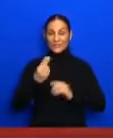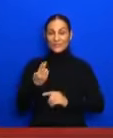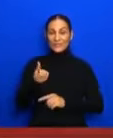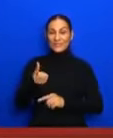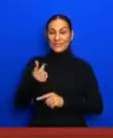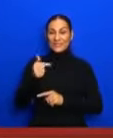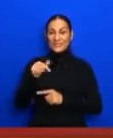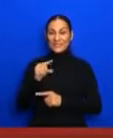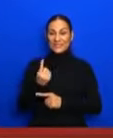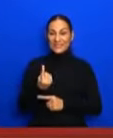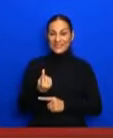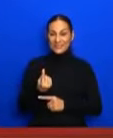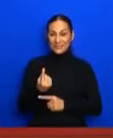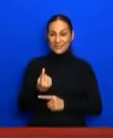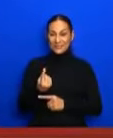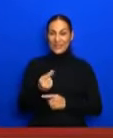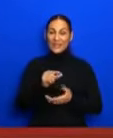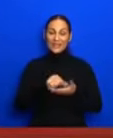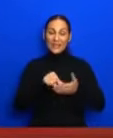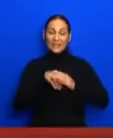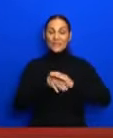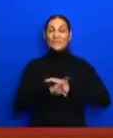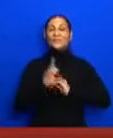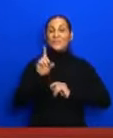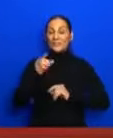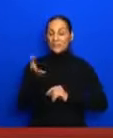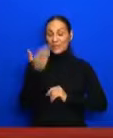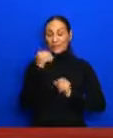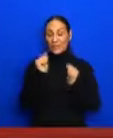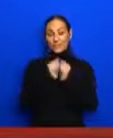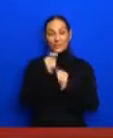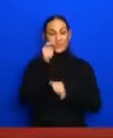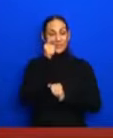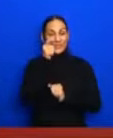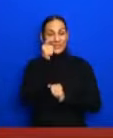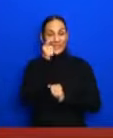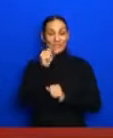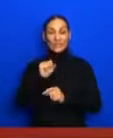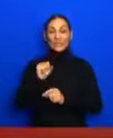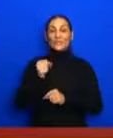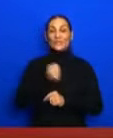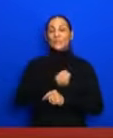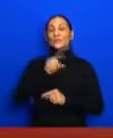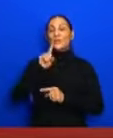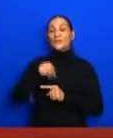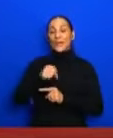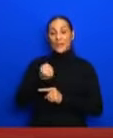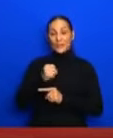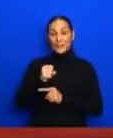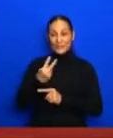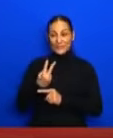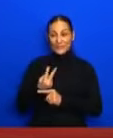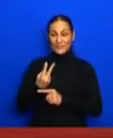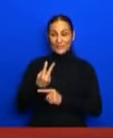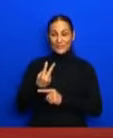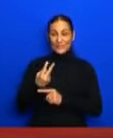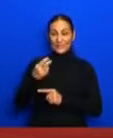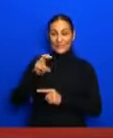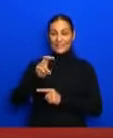concurso 2671 da Lotomania. Confira comigo. Os números sorteados foram